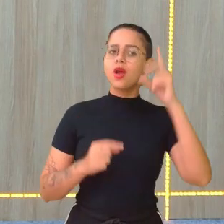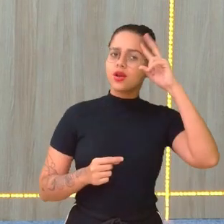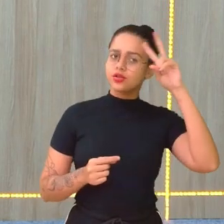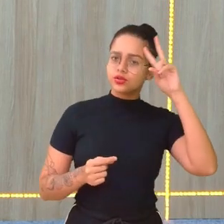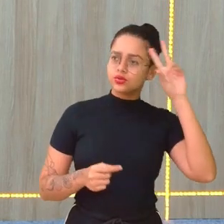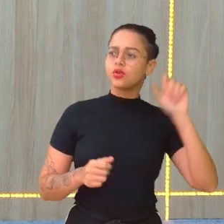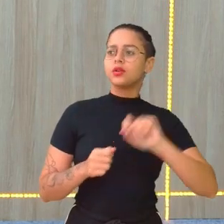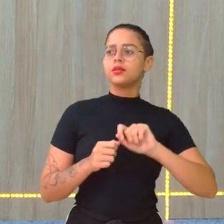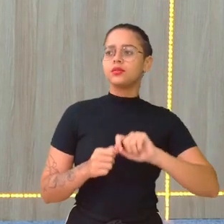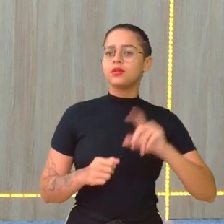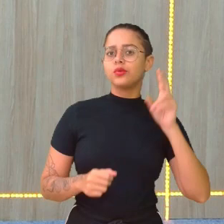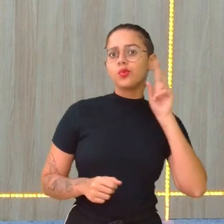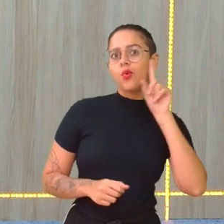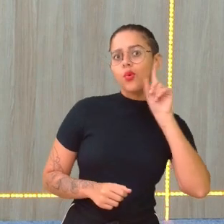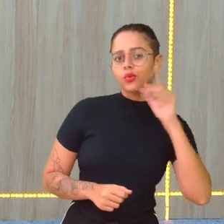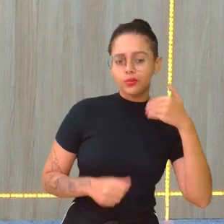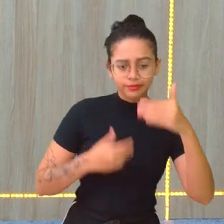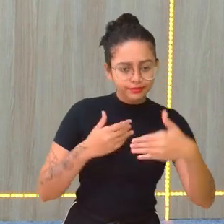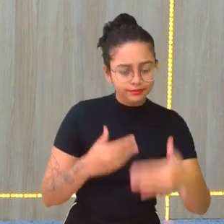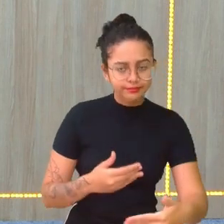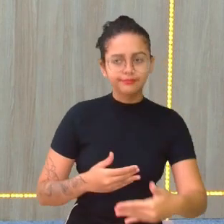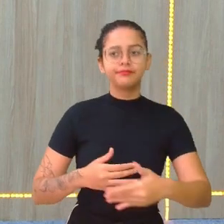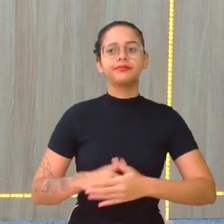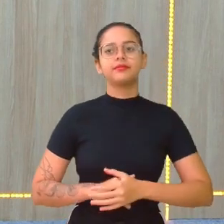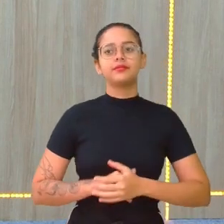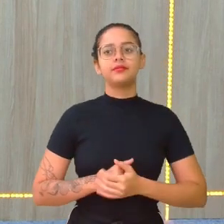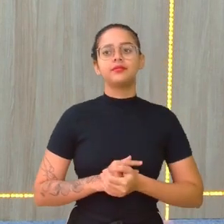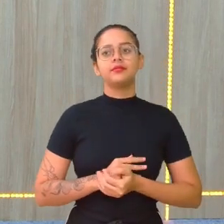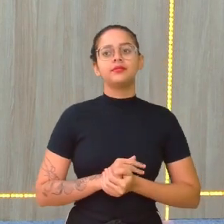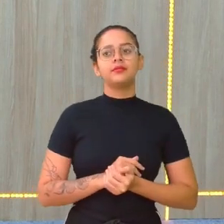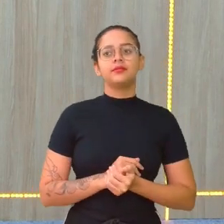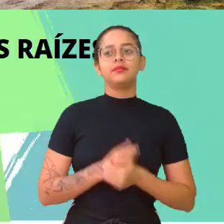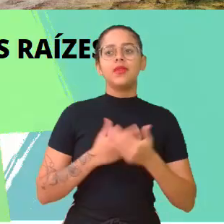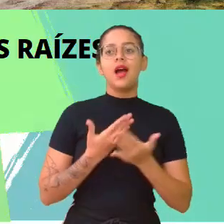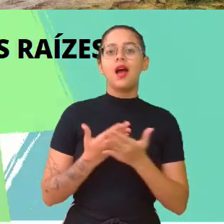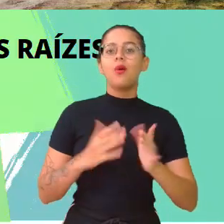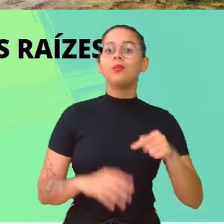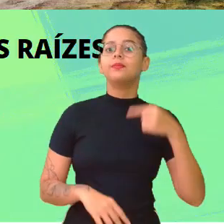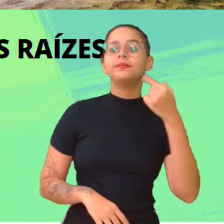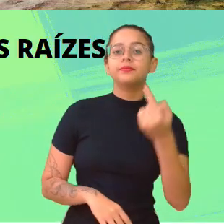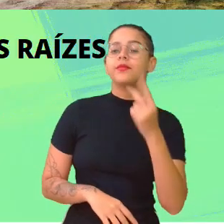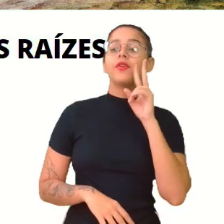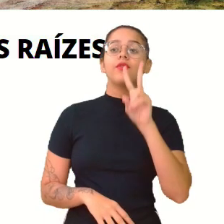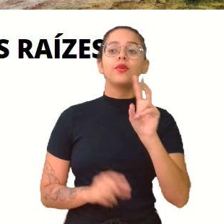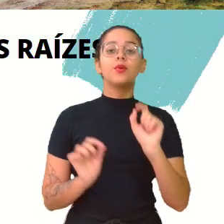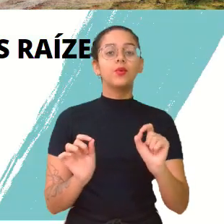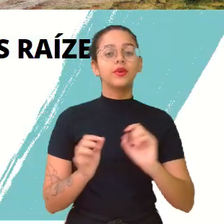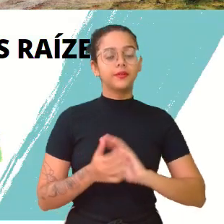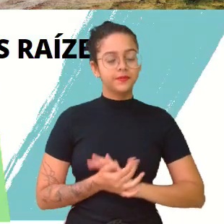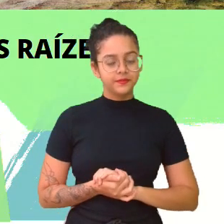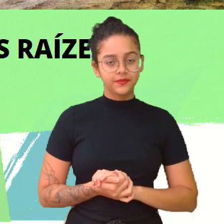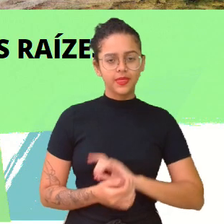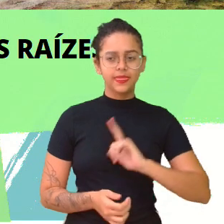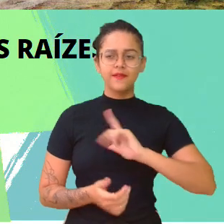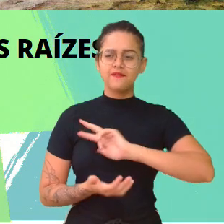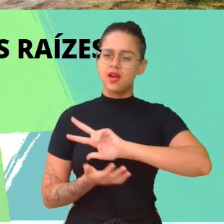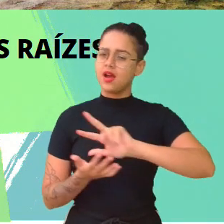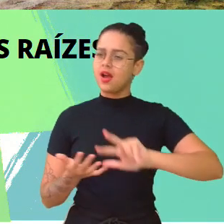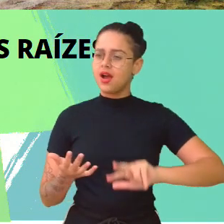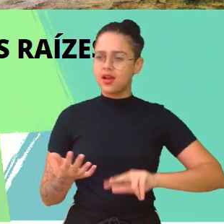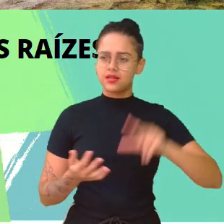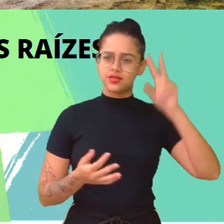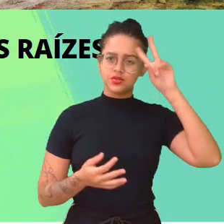ela faz parte do dia a dia, né? Ela faz parte da vida. Já na aula seguinte, nós vimos que temos várias e